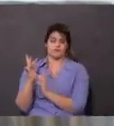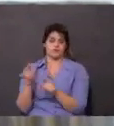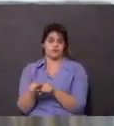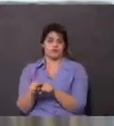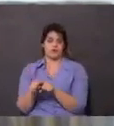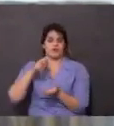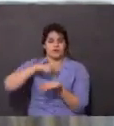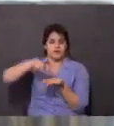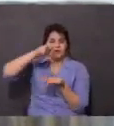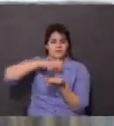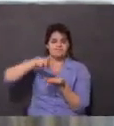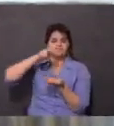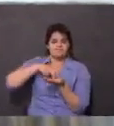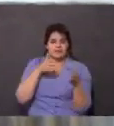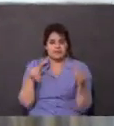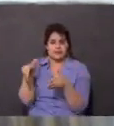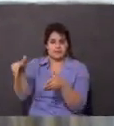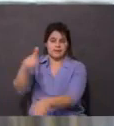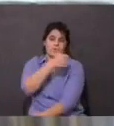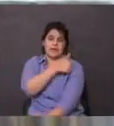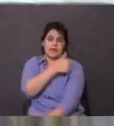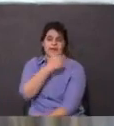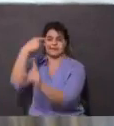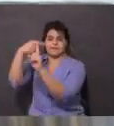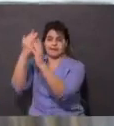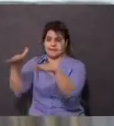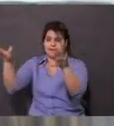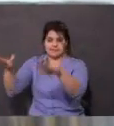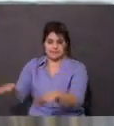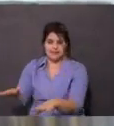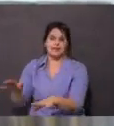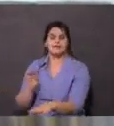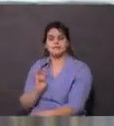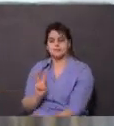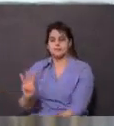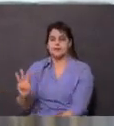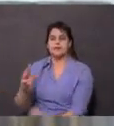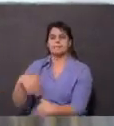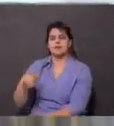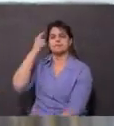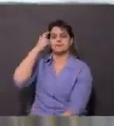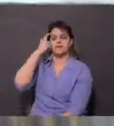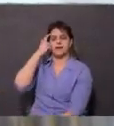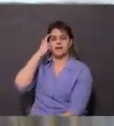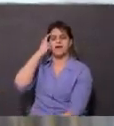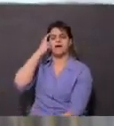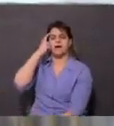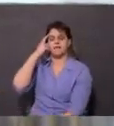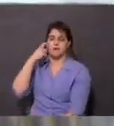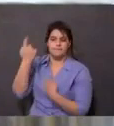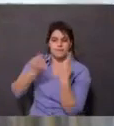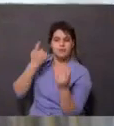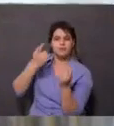no caminho de regresso à casa de Nazaré, mas que estão dispostos a voltar atrás para recuperar o seu